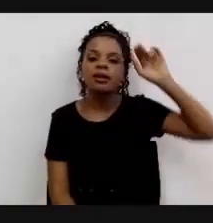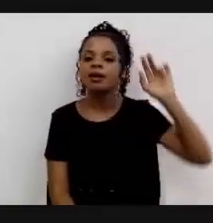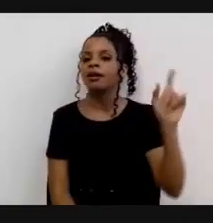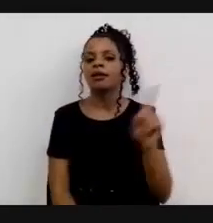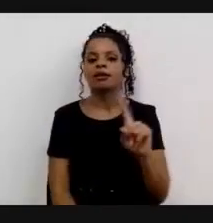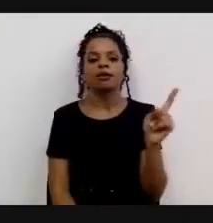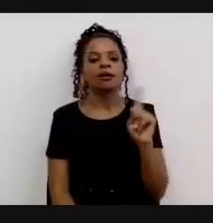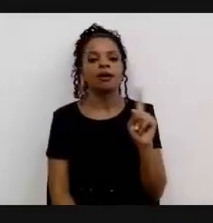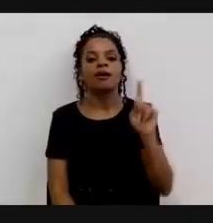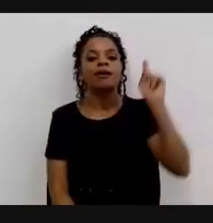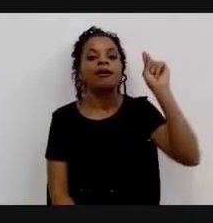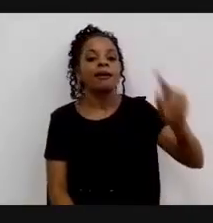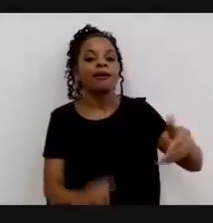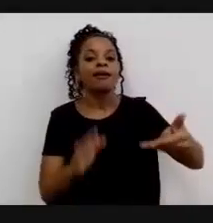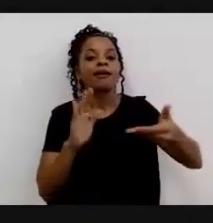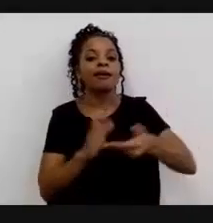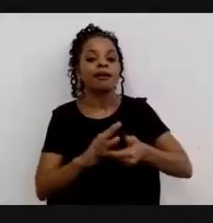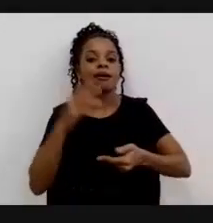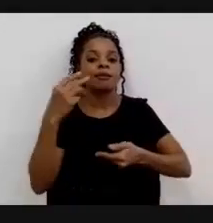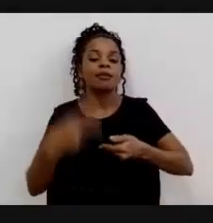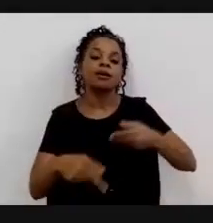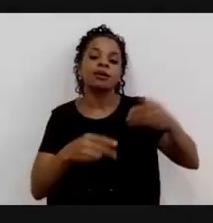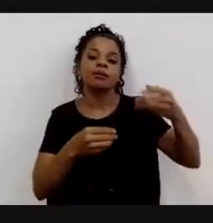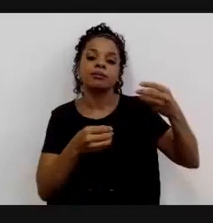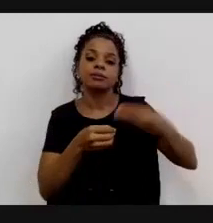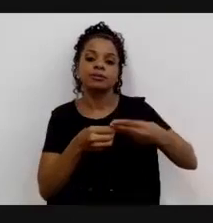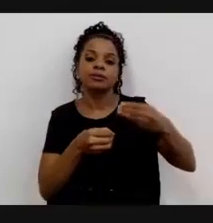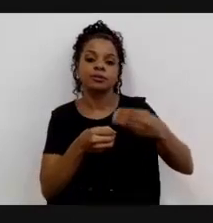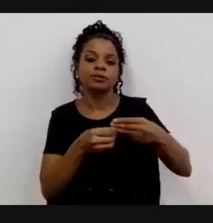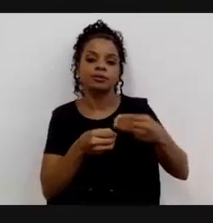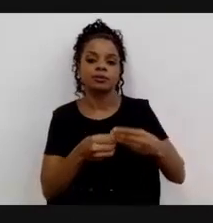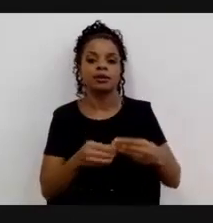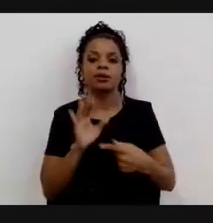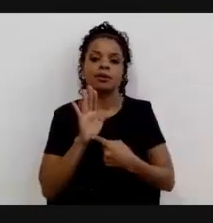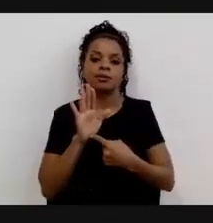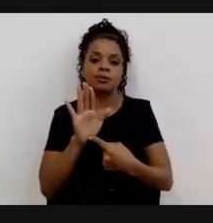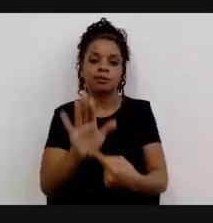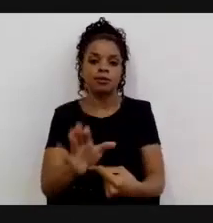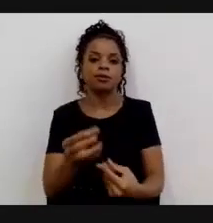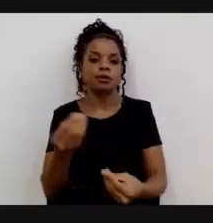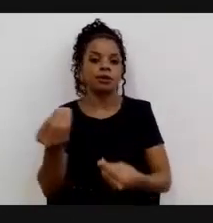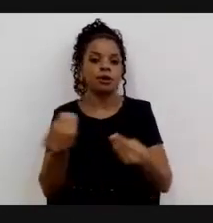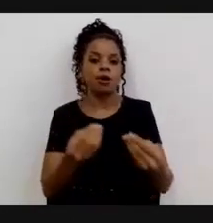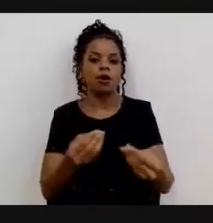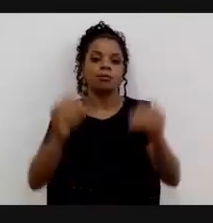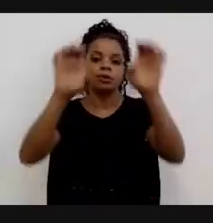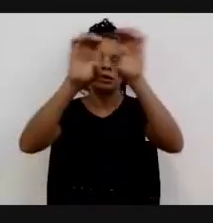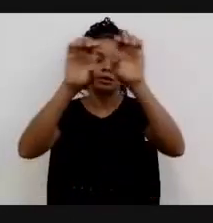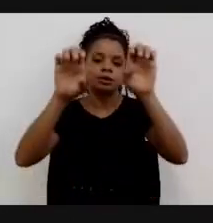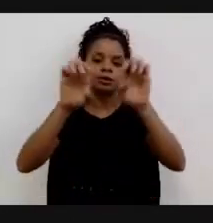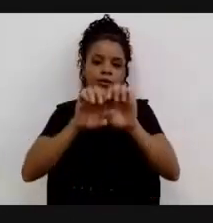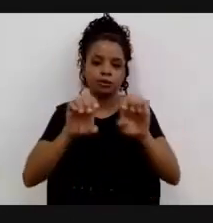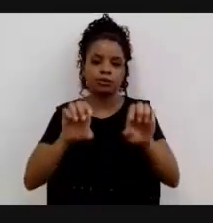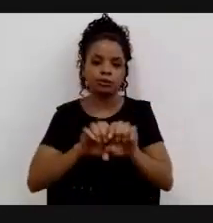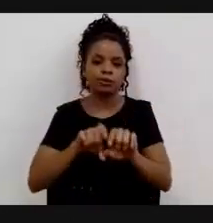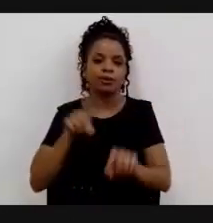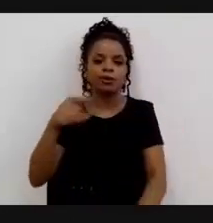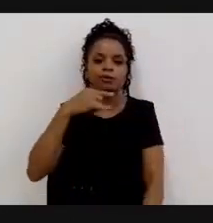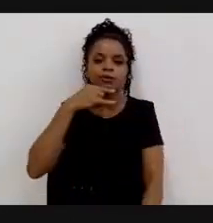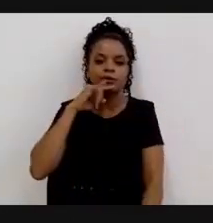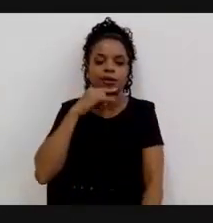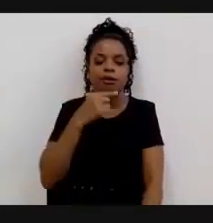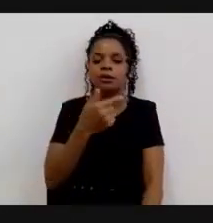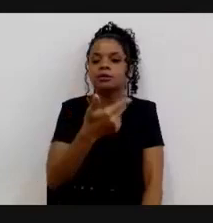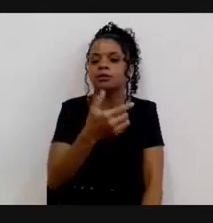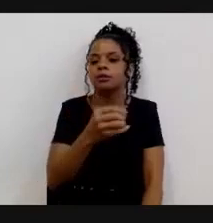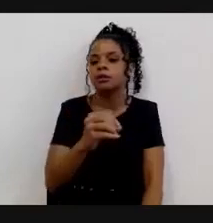gente apresenta a Câmara Municipal, que eu mostro a estrutura como um todo. Lá em Sorocaba são 240 funcionários,